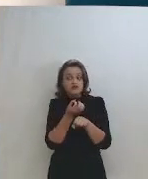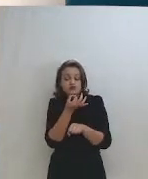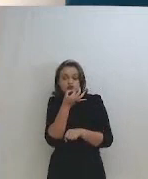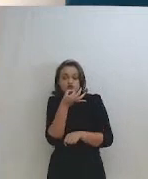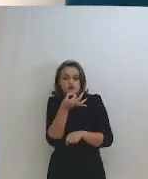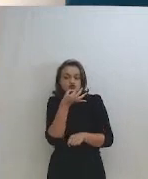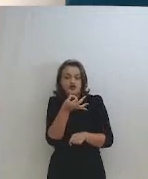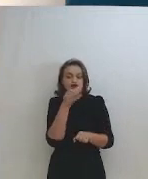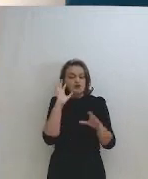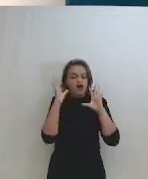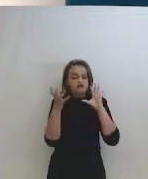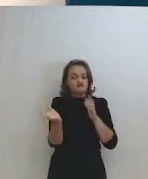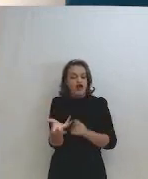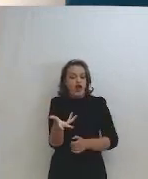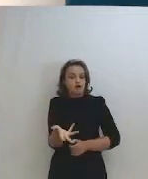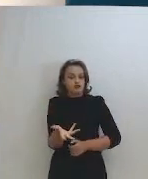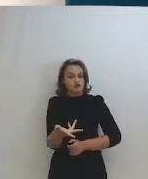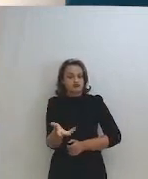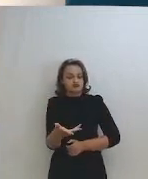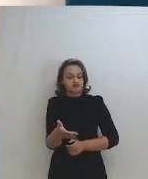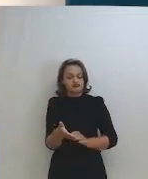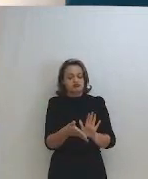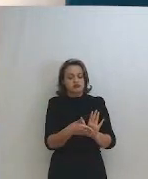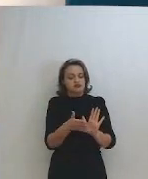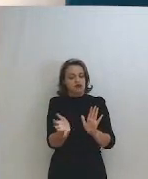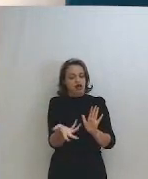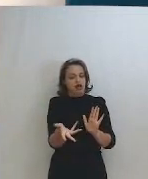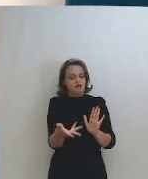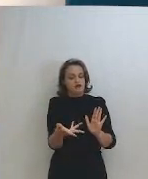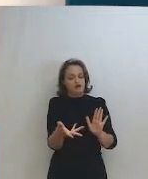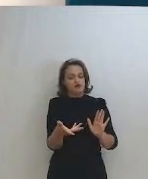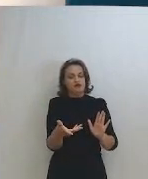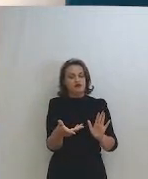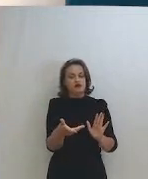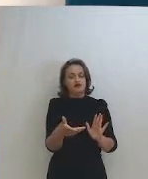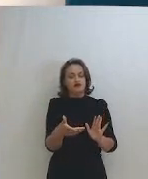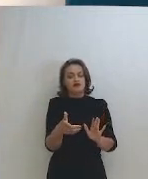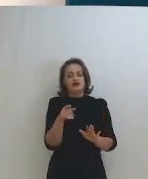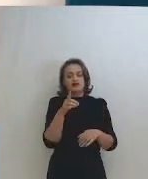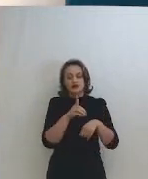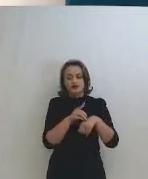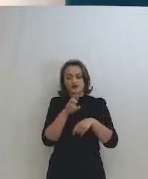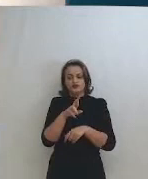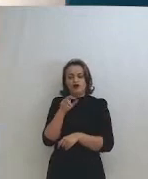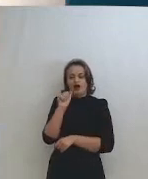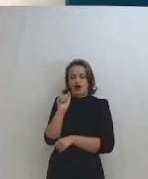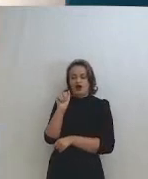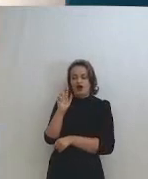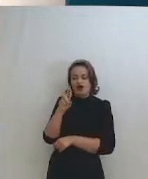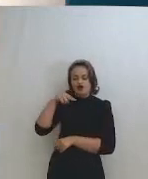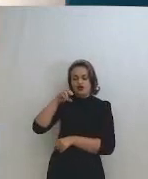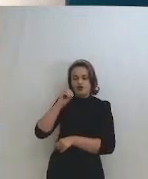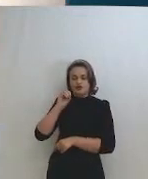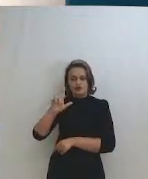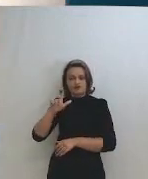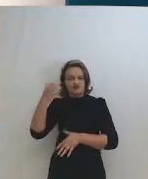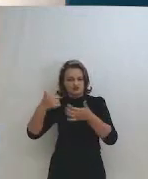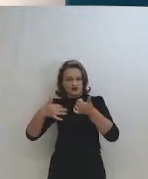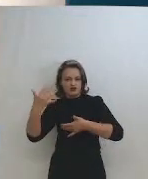que nos trouxe o doutor Arno Christon a respeito da manifestação da